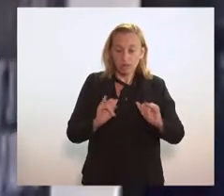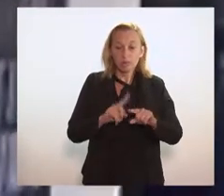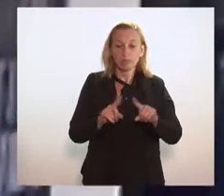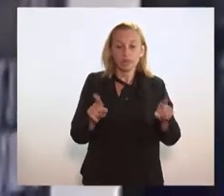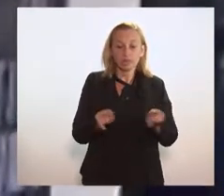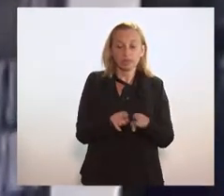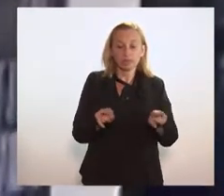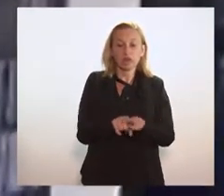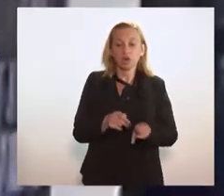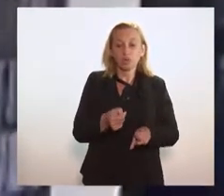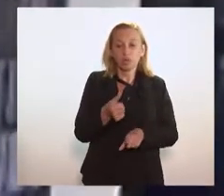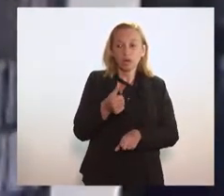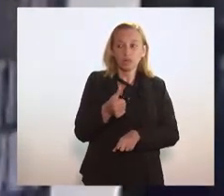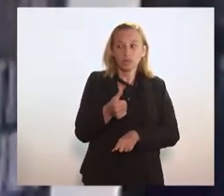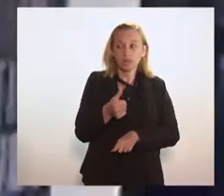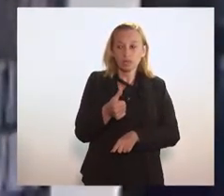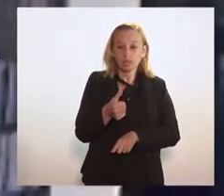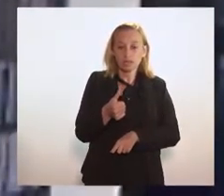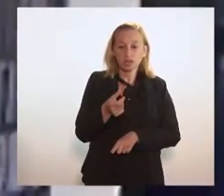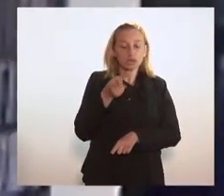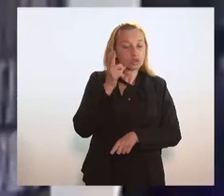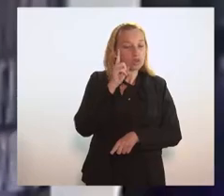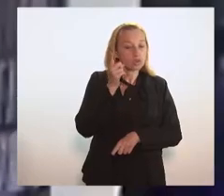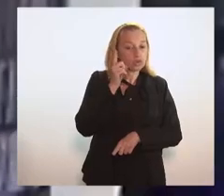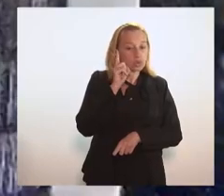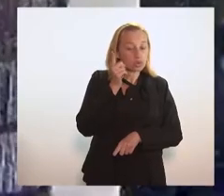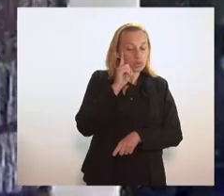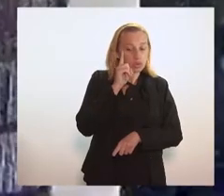feito quase que diariamente